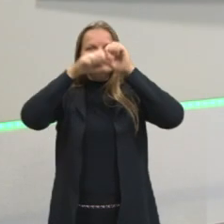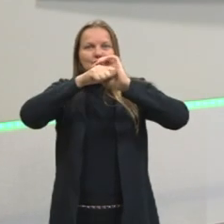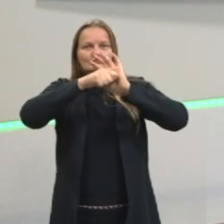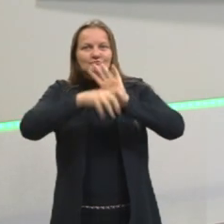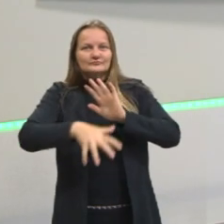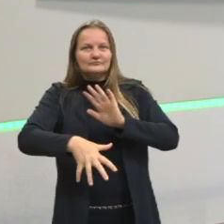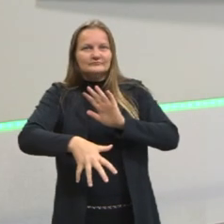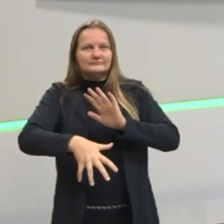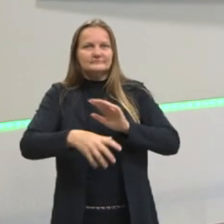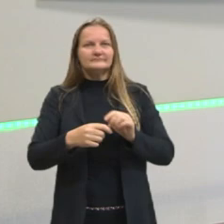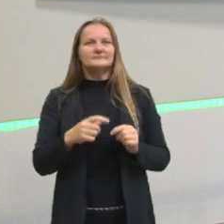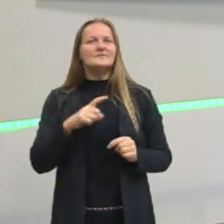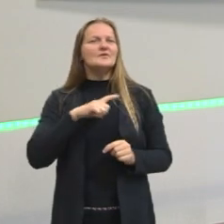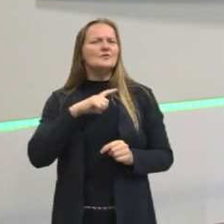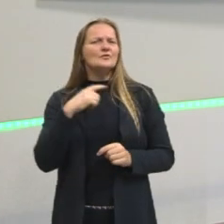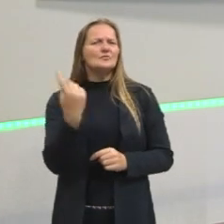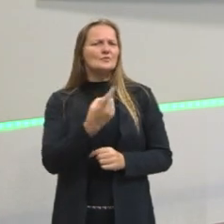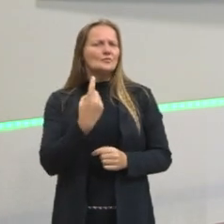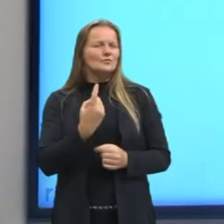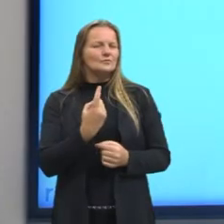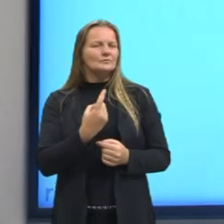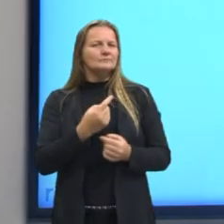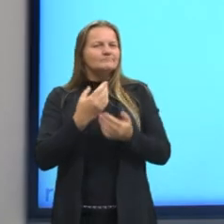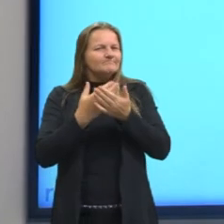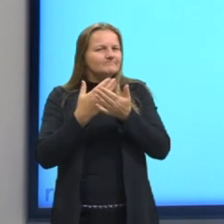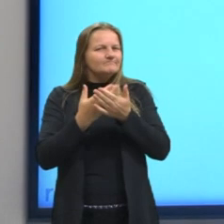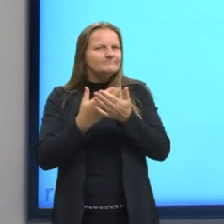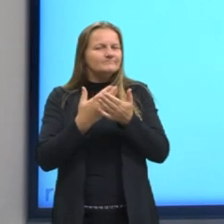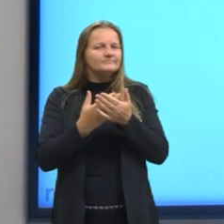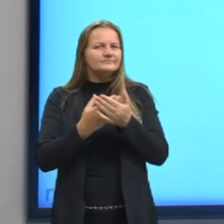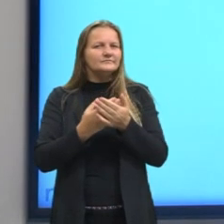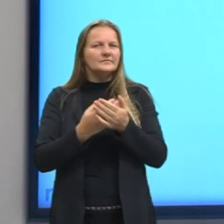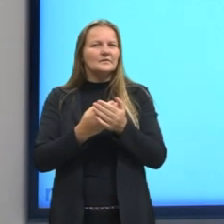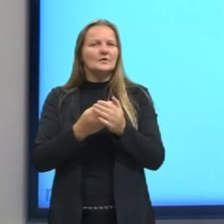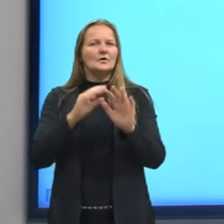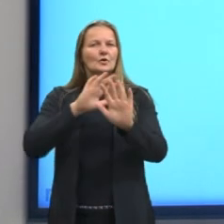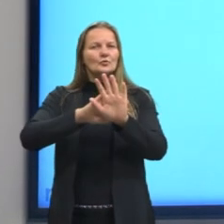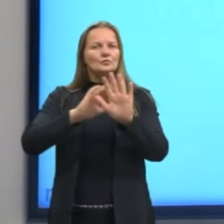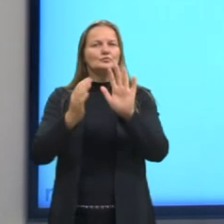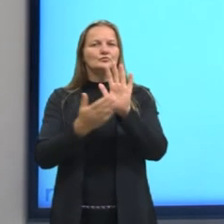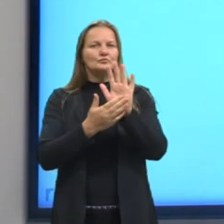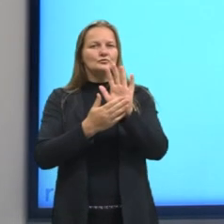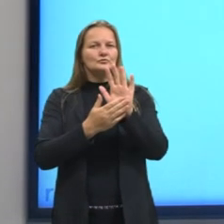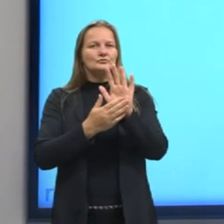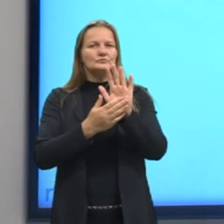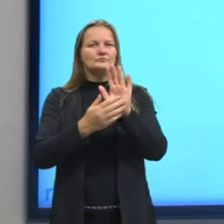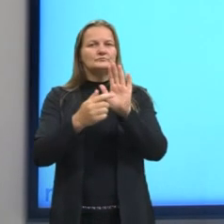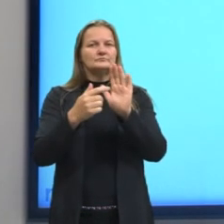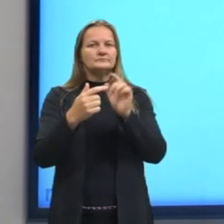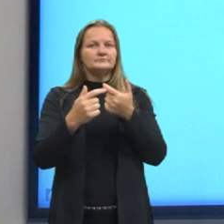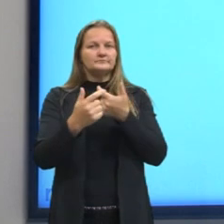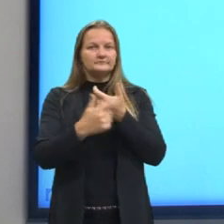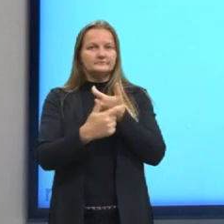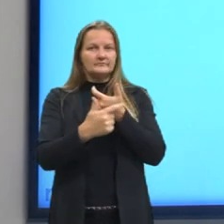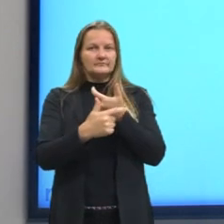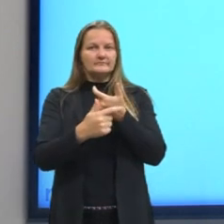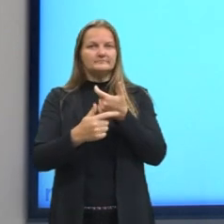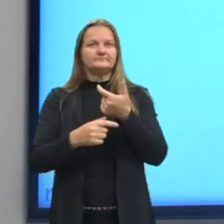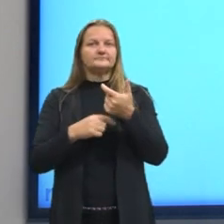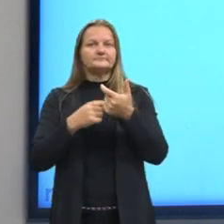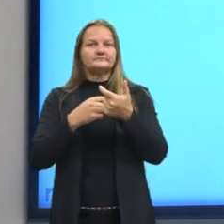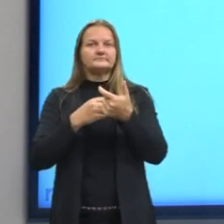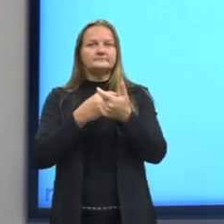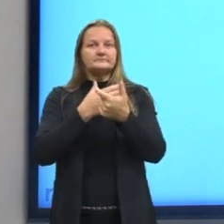quando a gente trabalhou a aula sobre conotação e denotação eu trouxe na esse